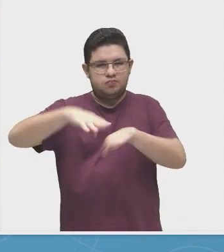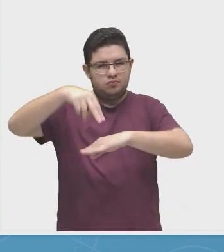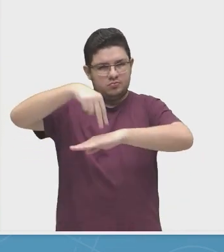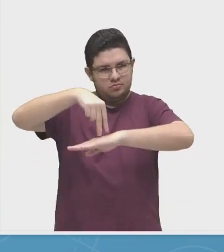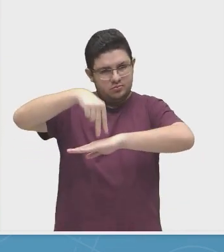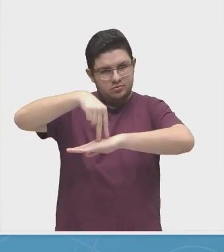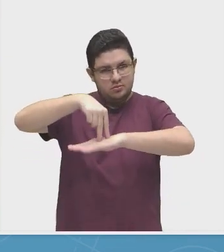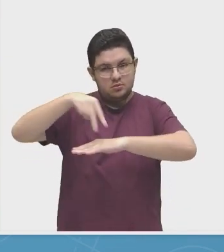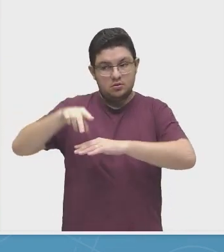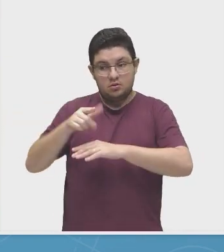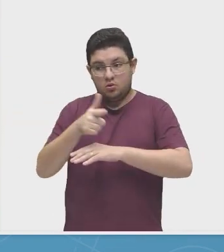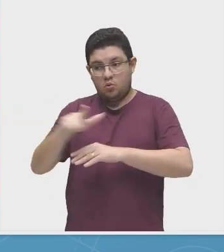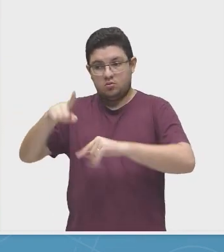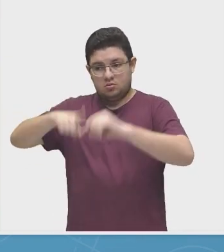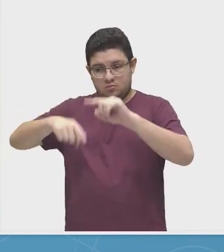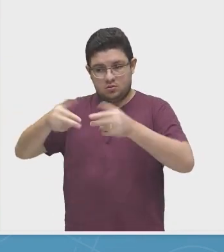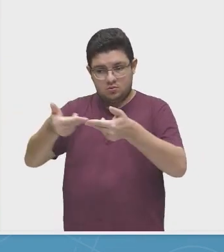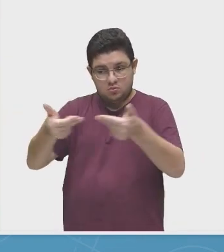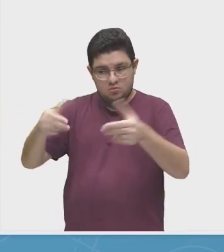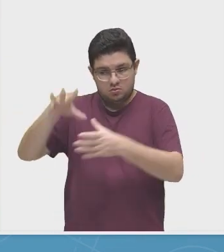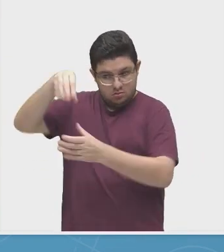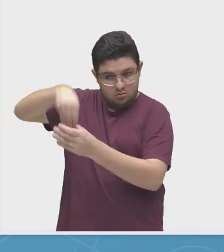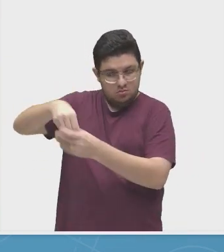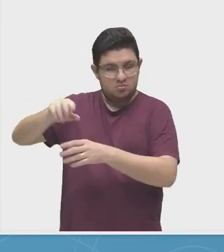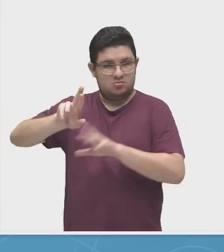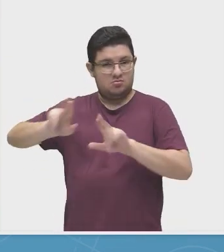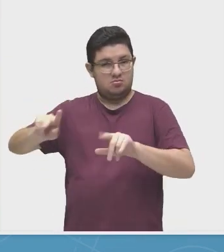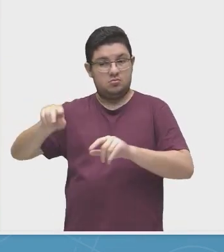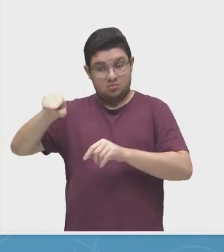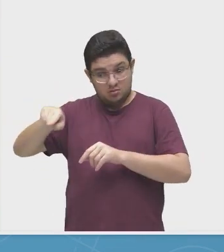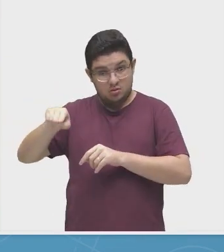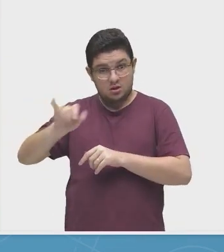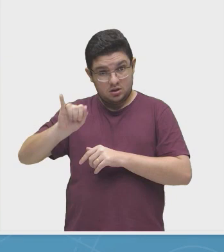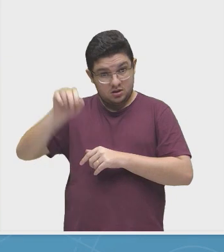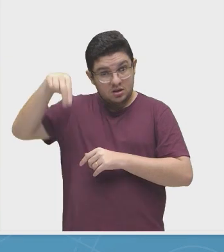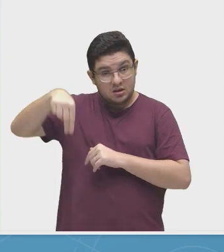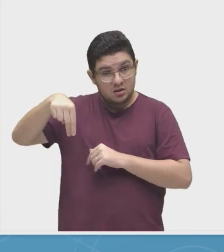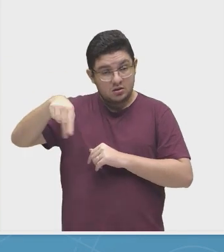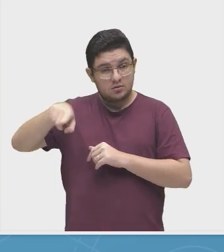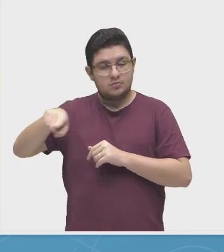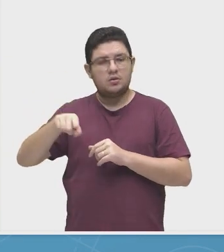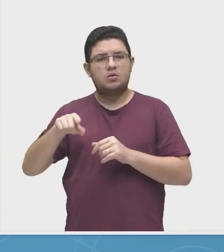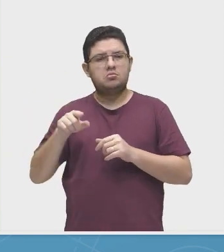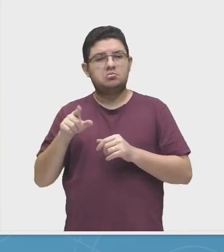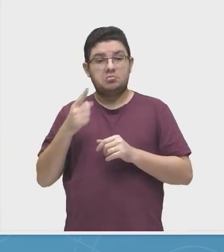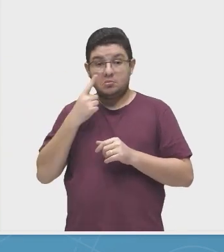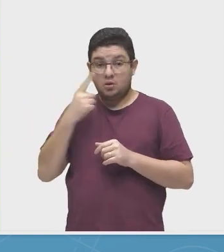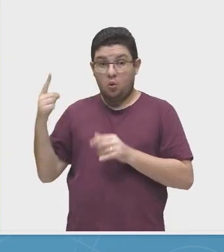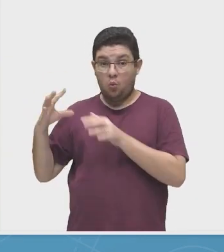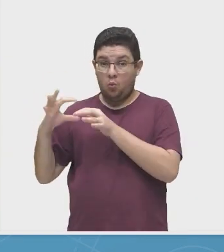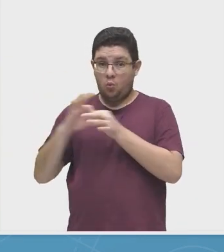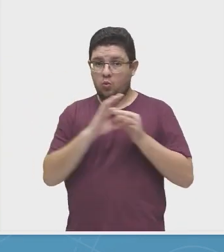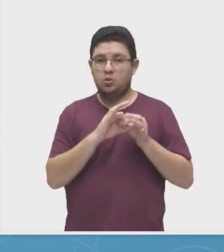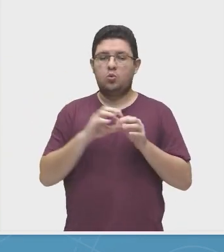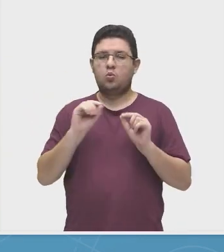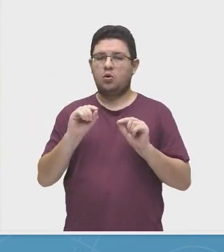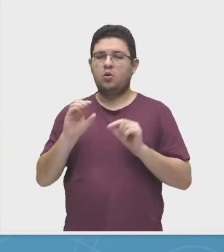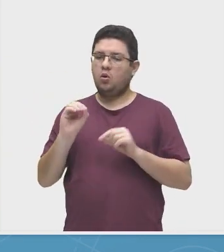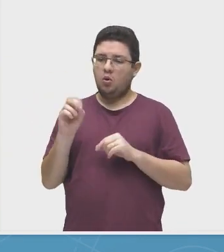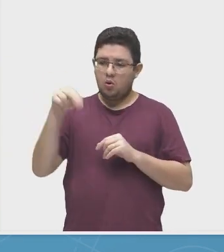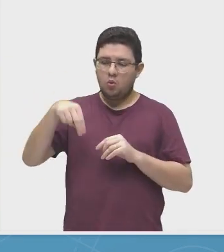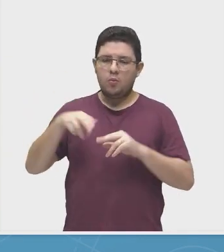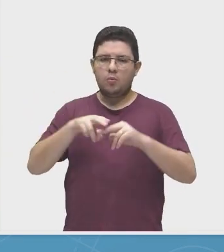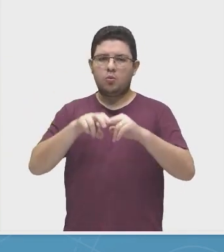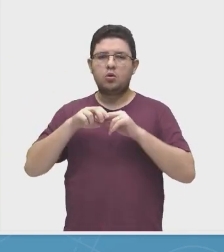na ilha, e não in, tá? In também poderia passar essa ideia de dentro de, mas nesse contexto on é utilizado